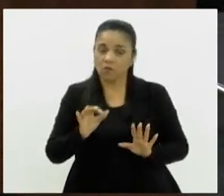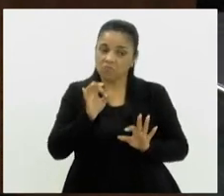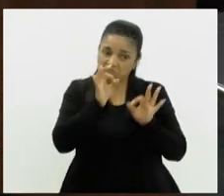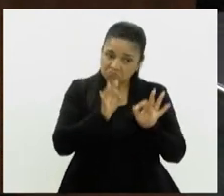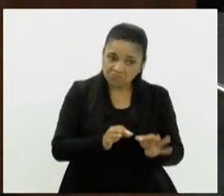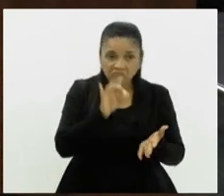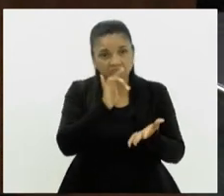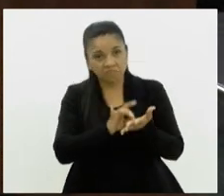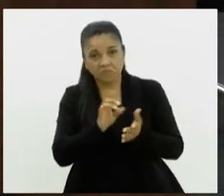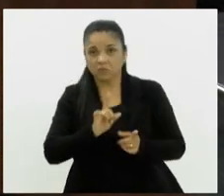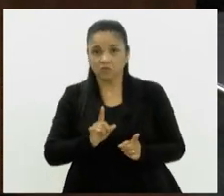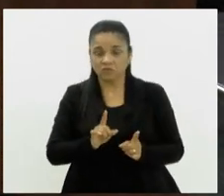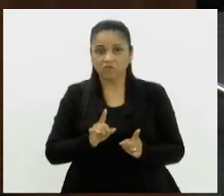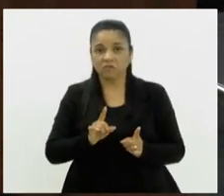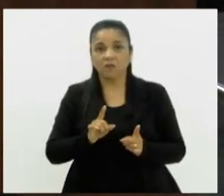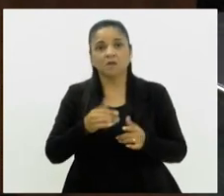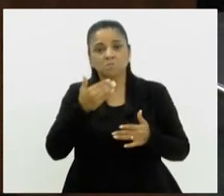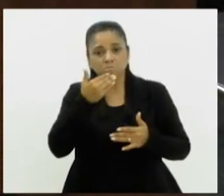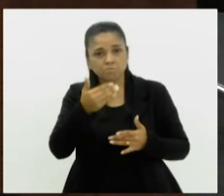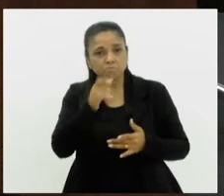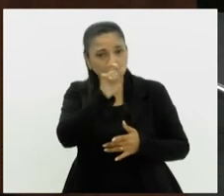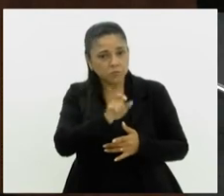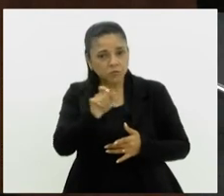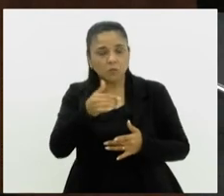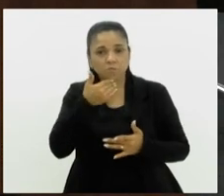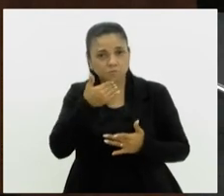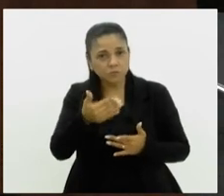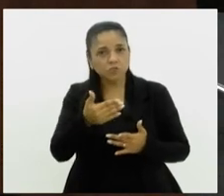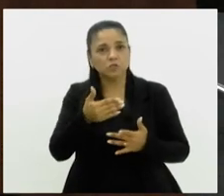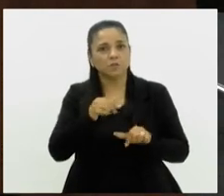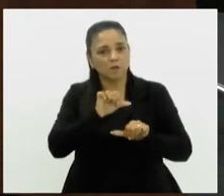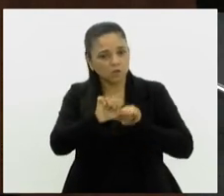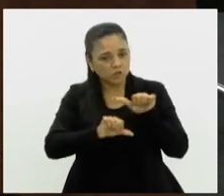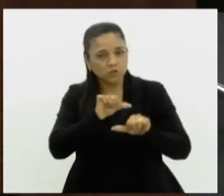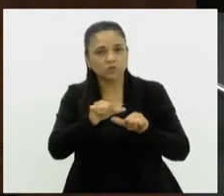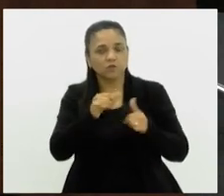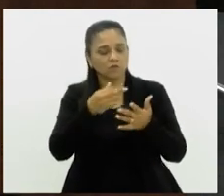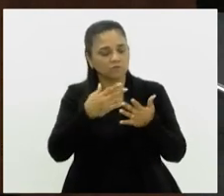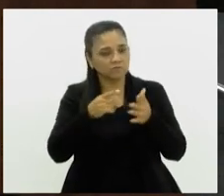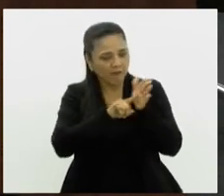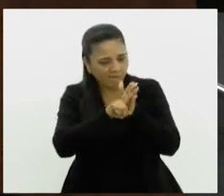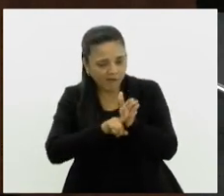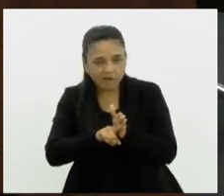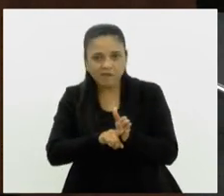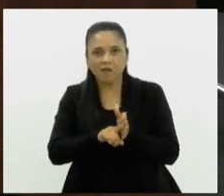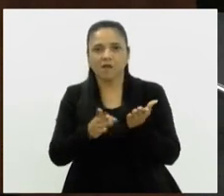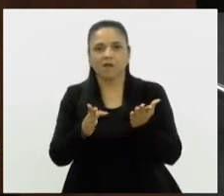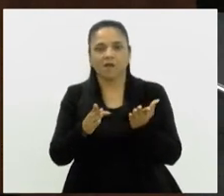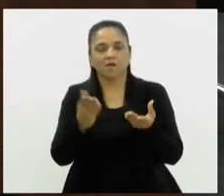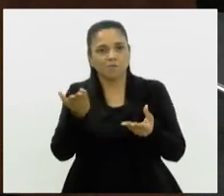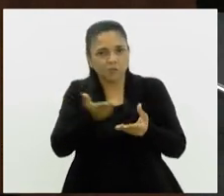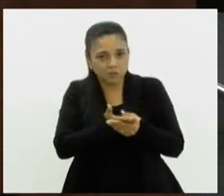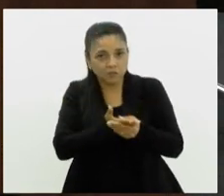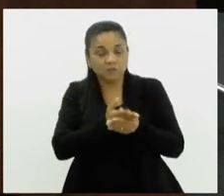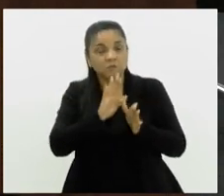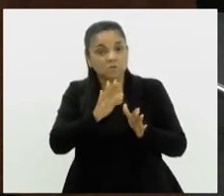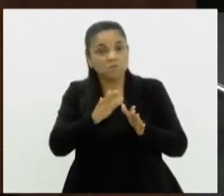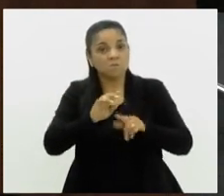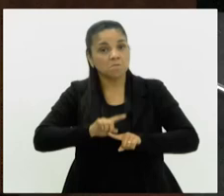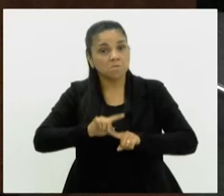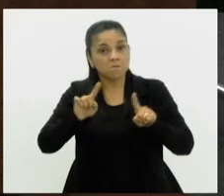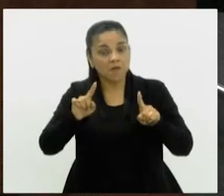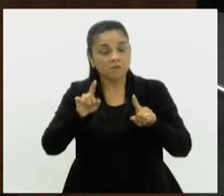qualquer pessoa tem o direito de pedir a revisão do seu caso e tem que apresentar alguma evidência, ele pode e deve ser revisto. Mas quando é